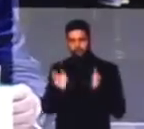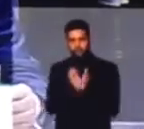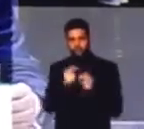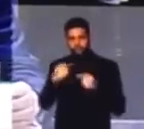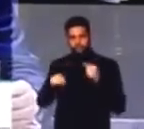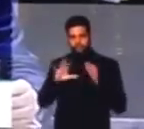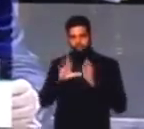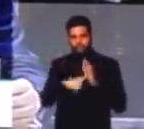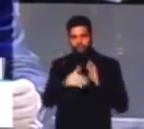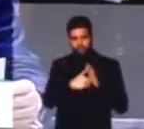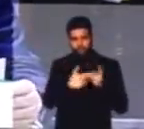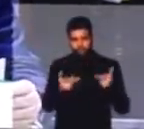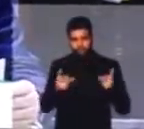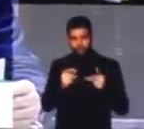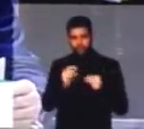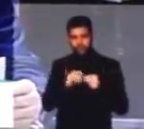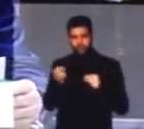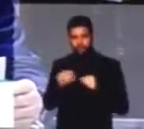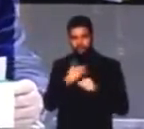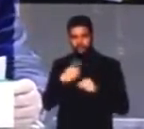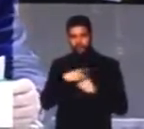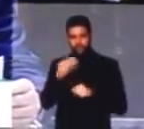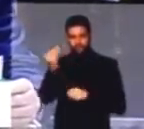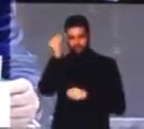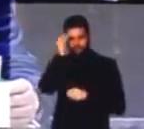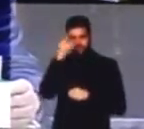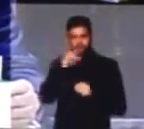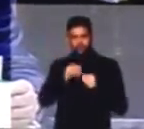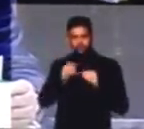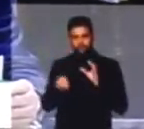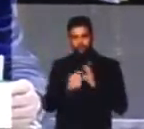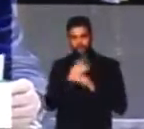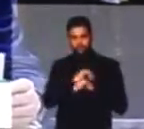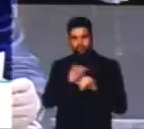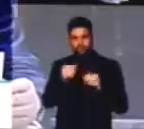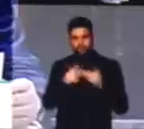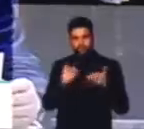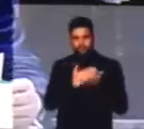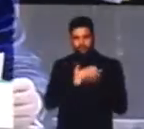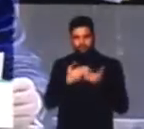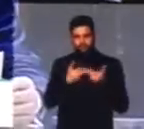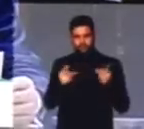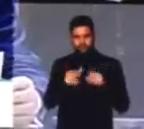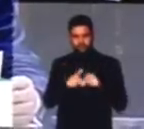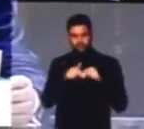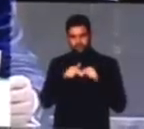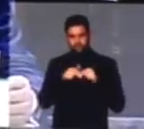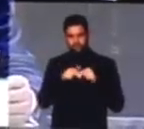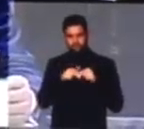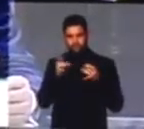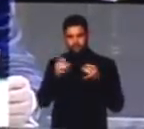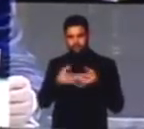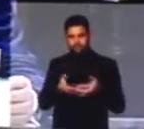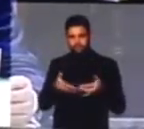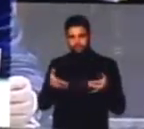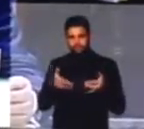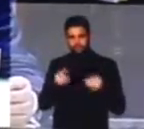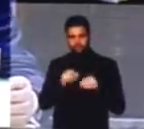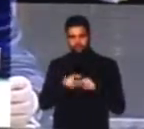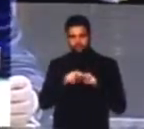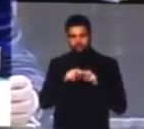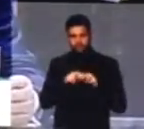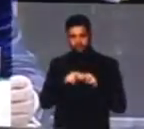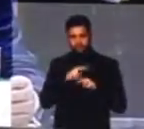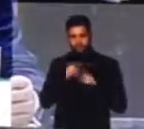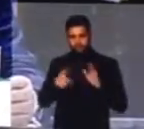Movimentos Contra a Corrupção. Nesta nova acusação, formulam os denunciantes inicialmente pedido de desistência em